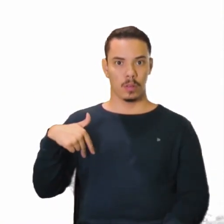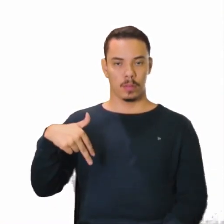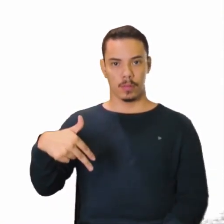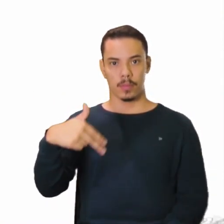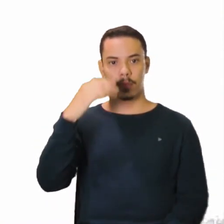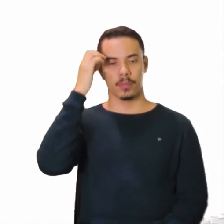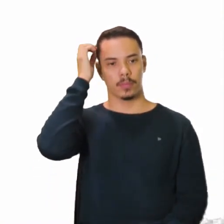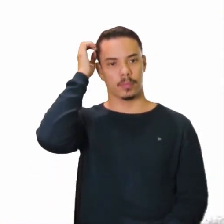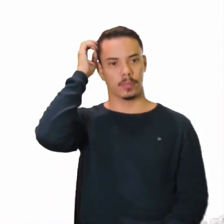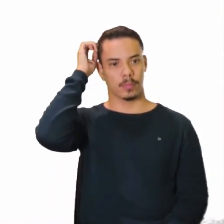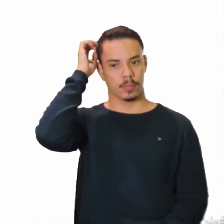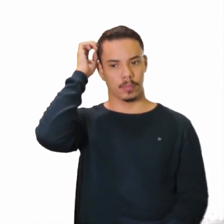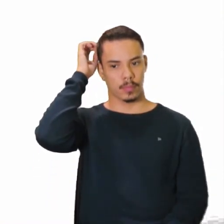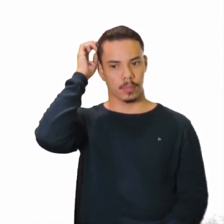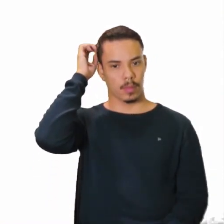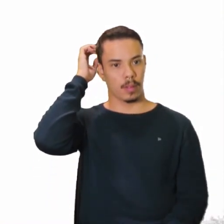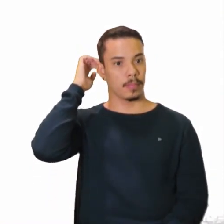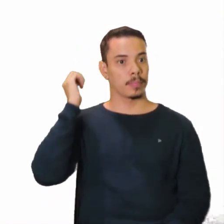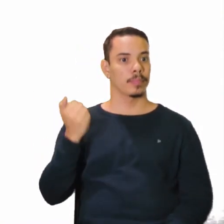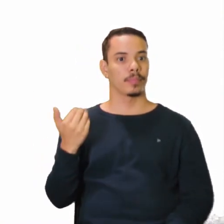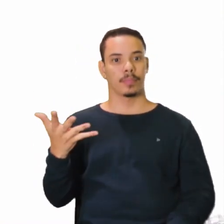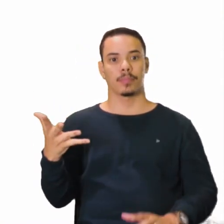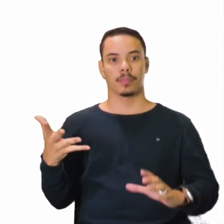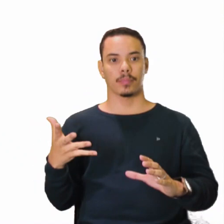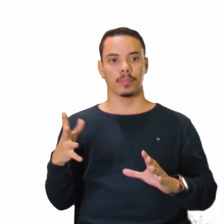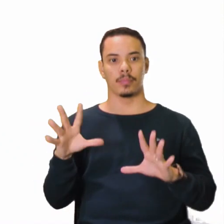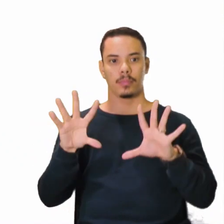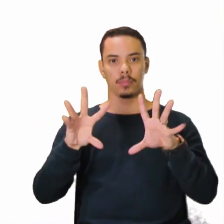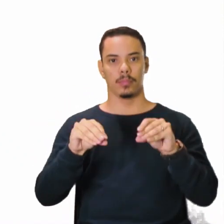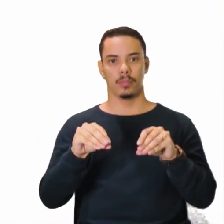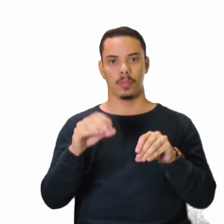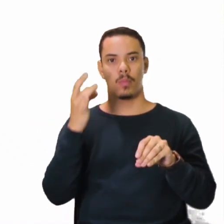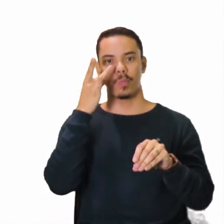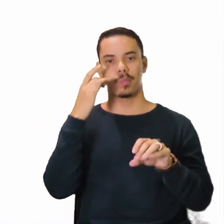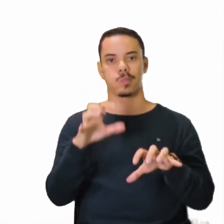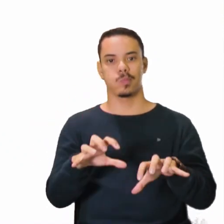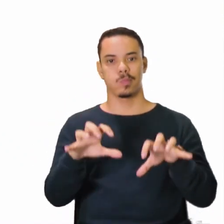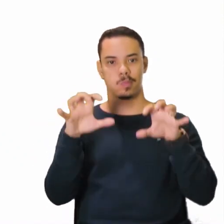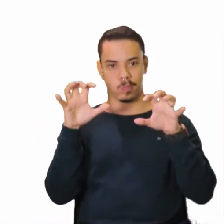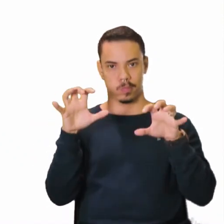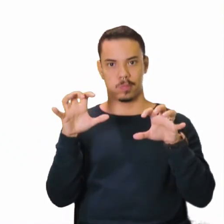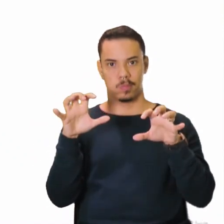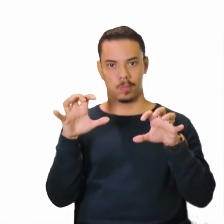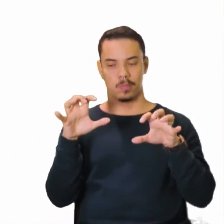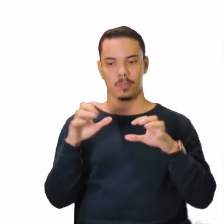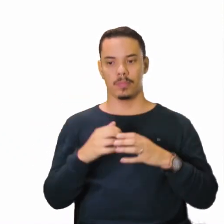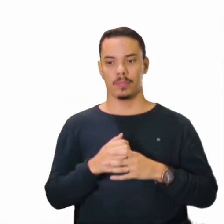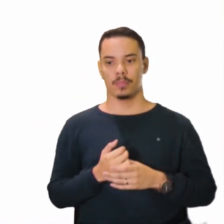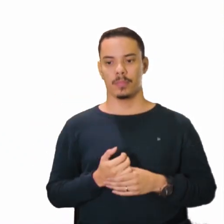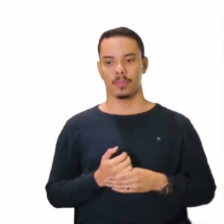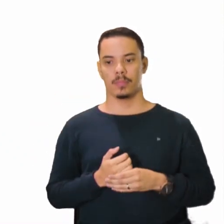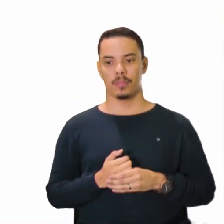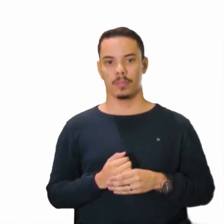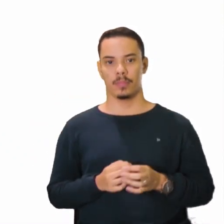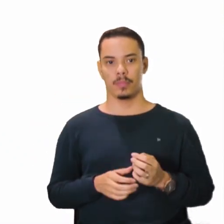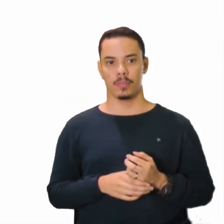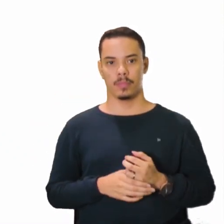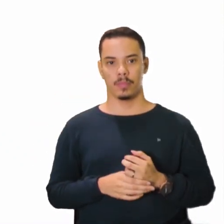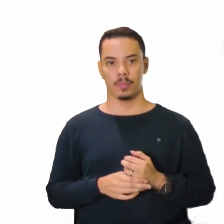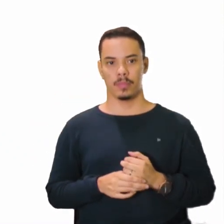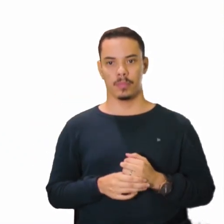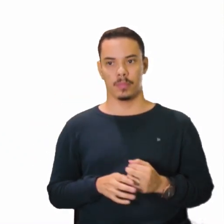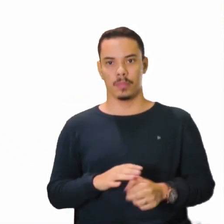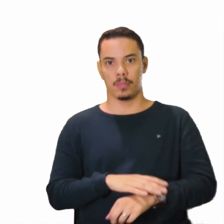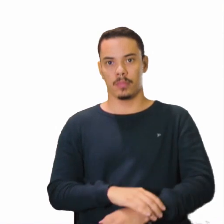um apertão, né? Olha no aqui. bumbum da moça. Quando eu falo aperta, apertar